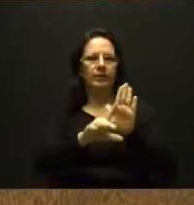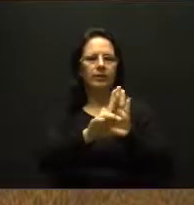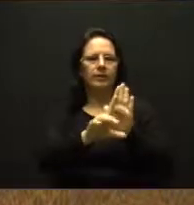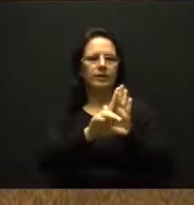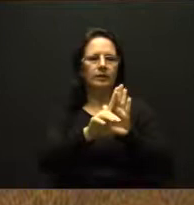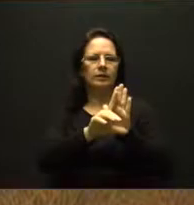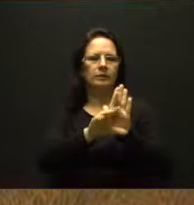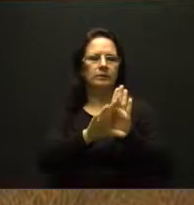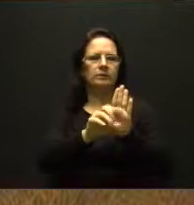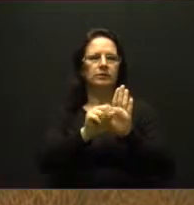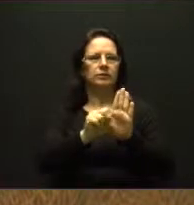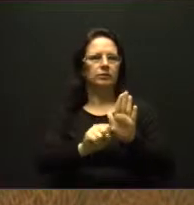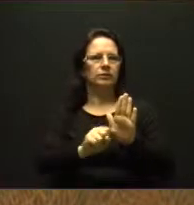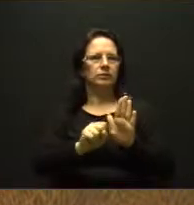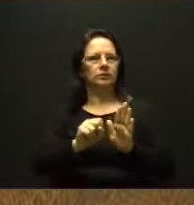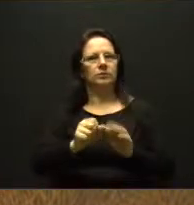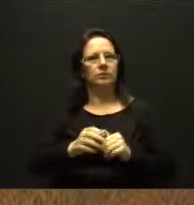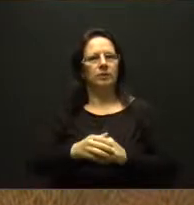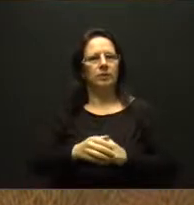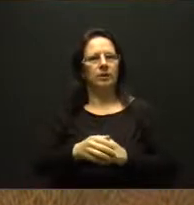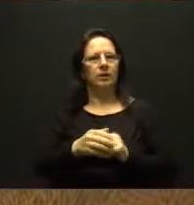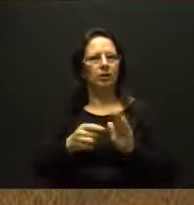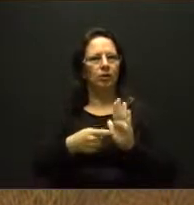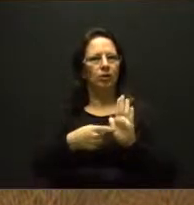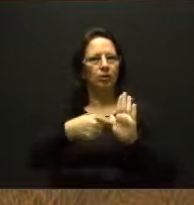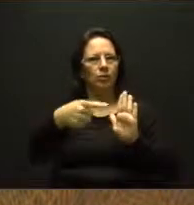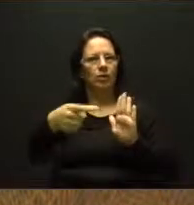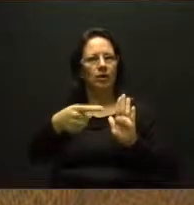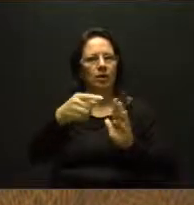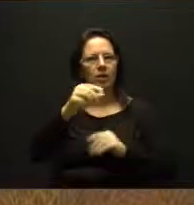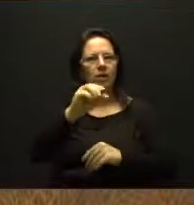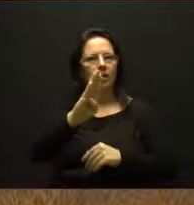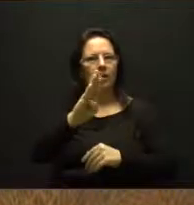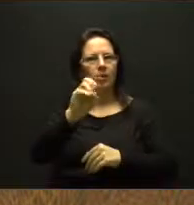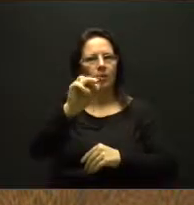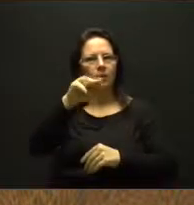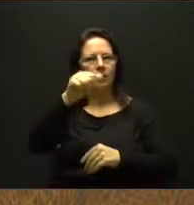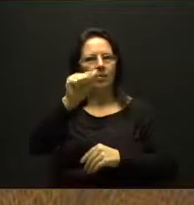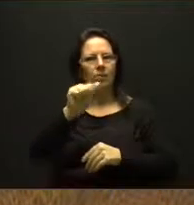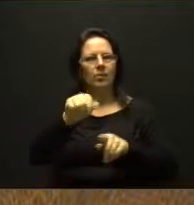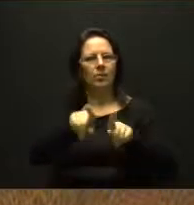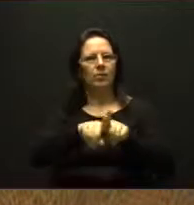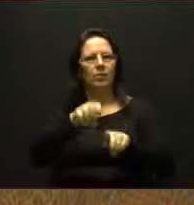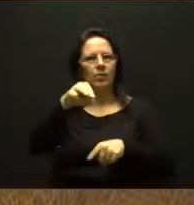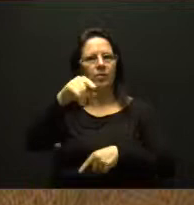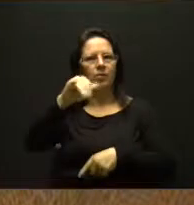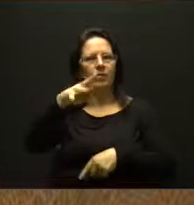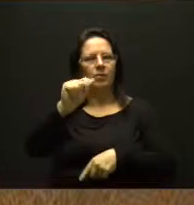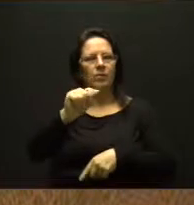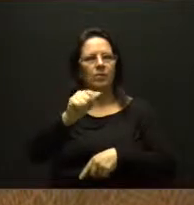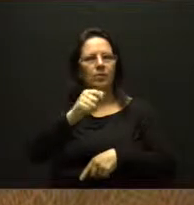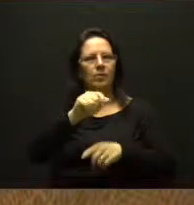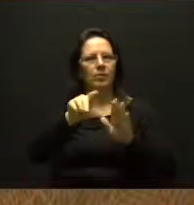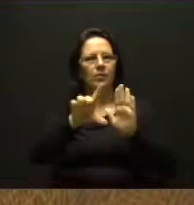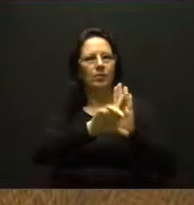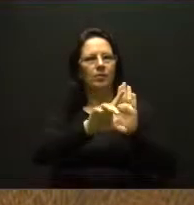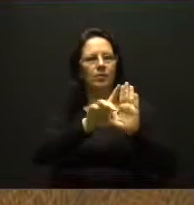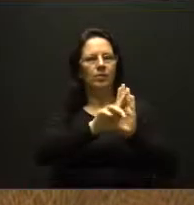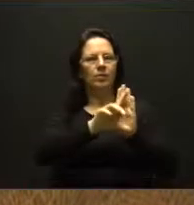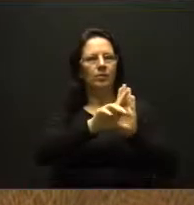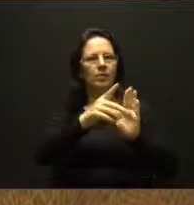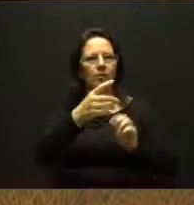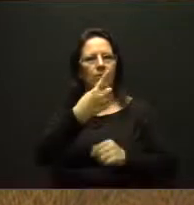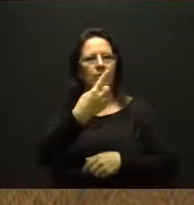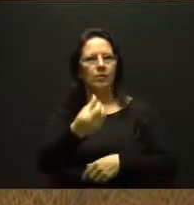autoriza o poder executivo a prorrogar a bolsa moradia instituída pela lei 3610 de 16 de outubro